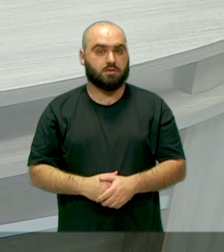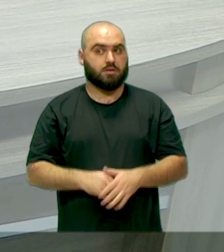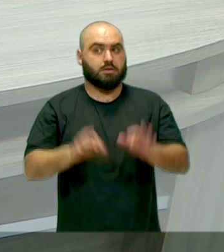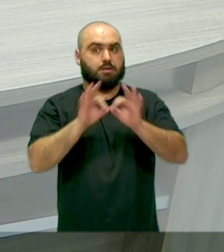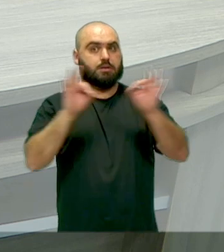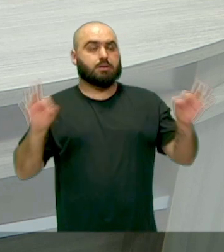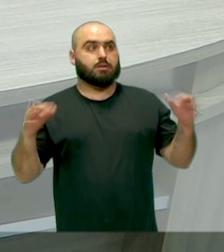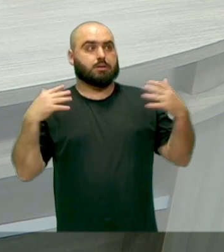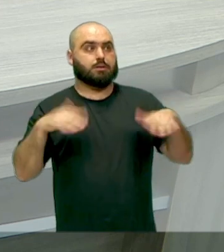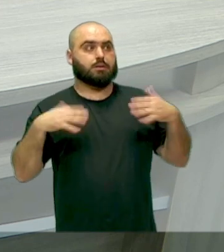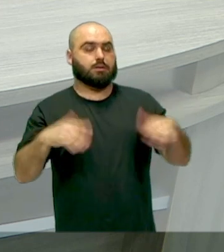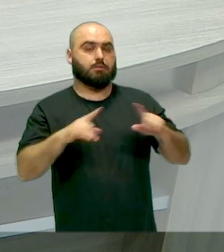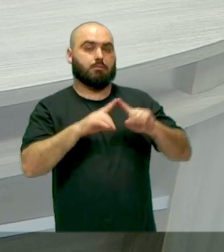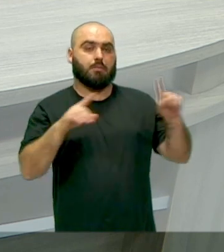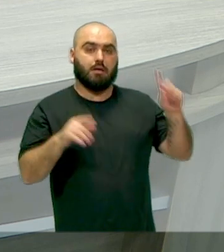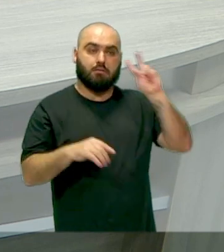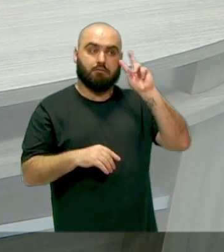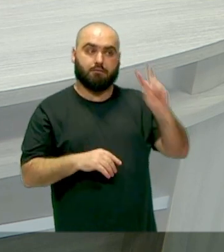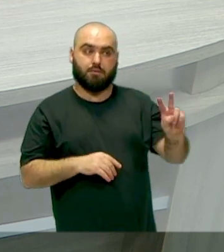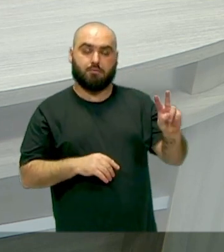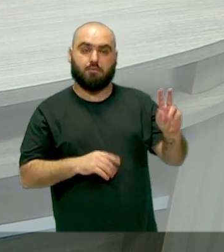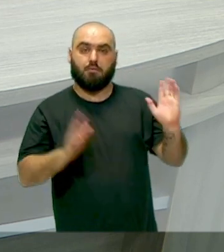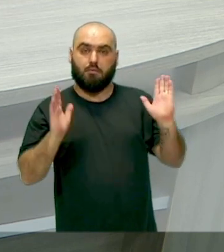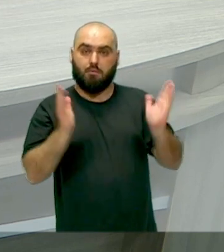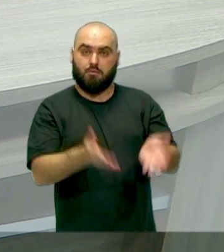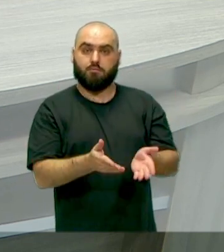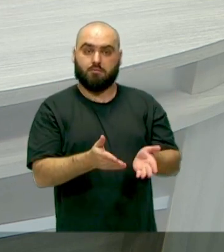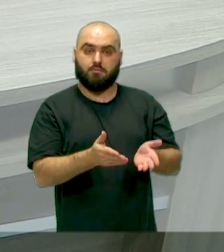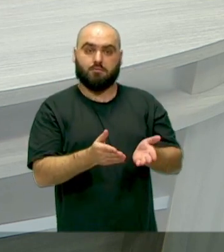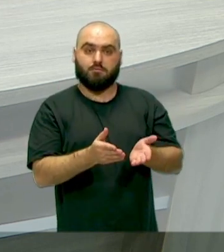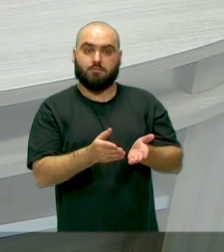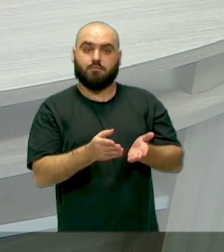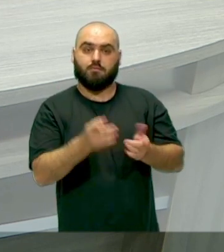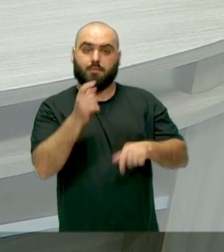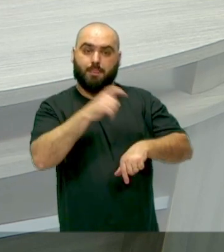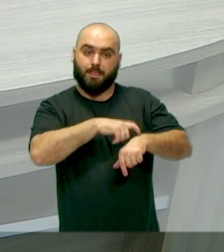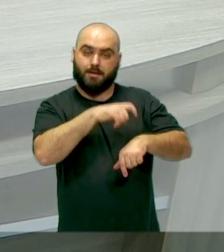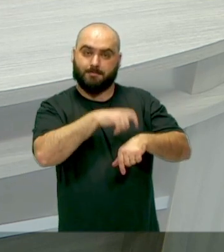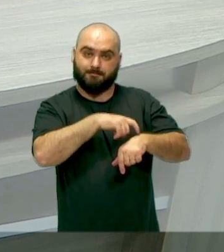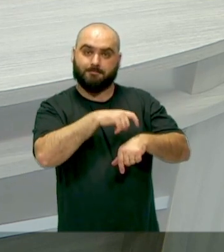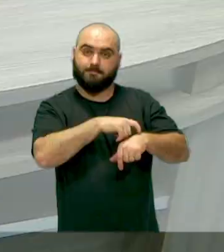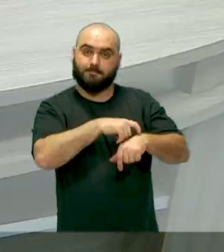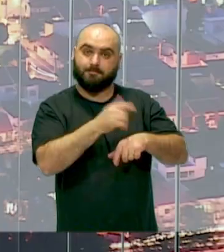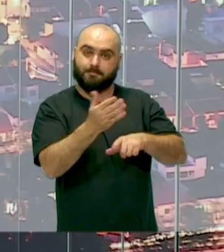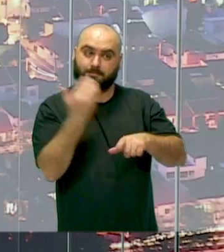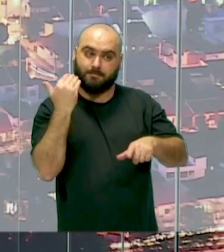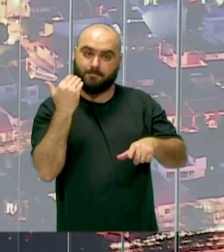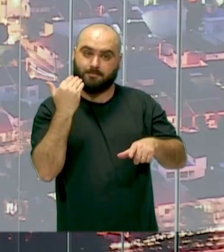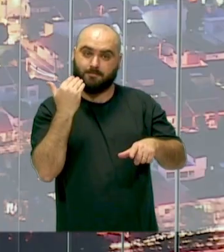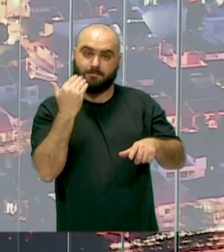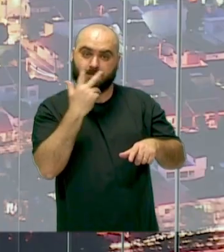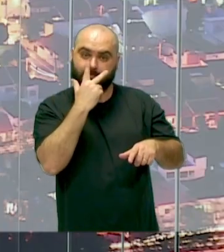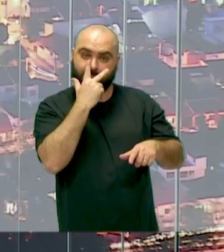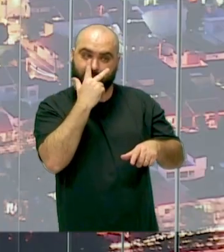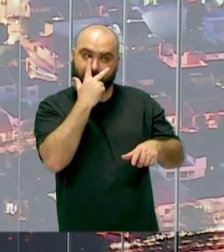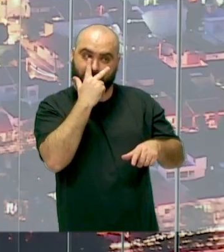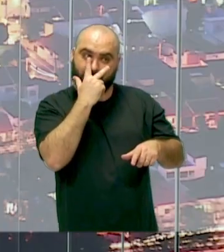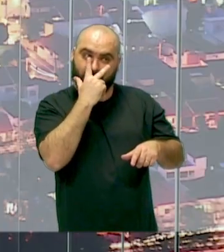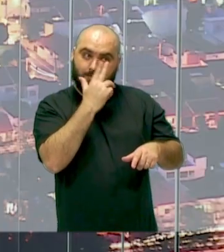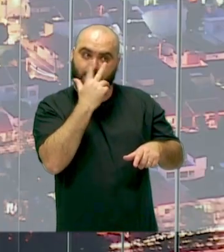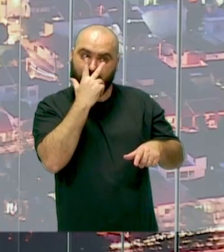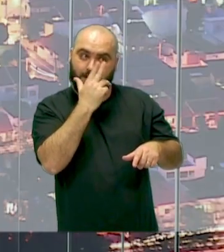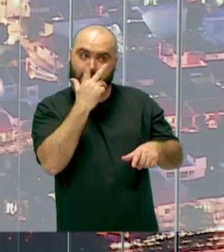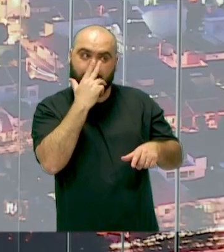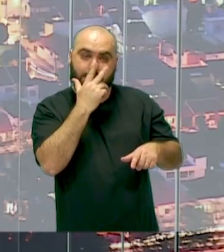mas pelo que a gente viu, infelizmente, nesses últimos tempos, é uma coisa que é distópica, mas ela não